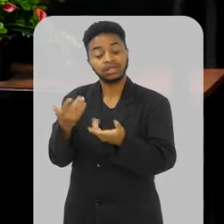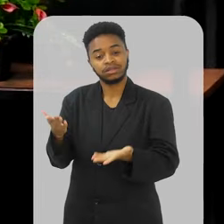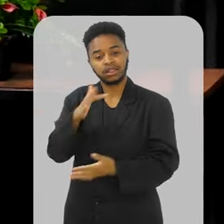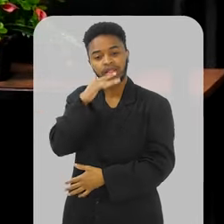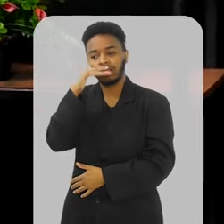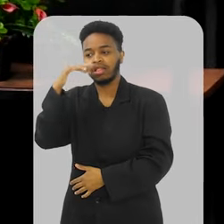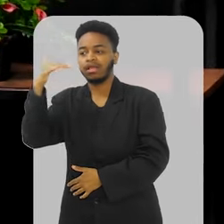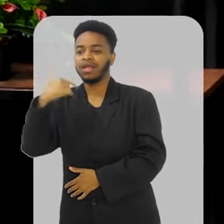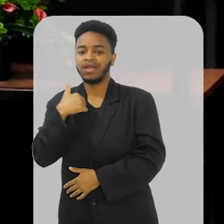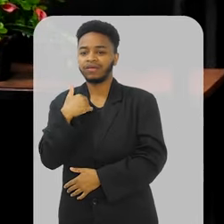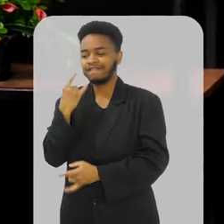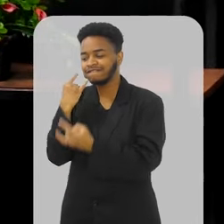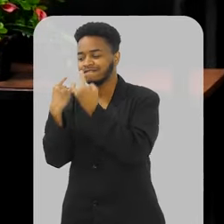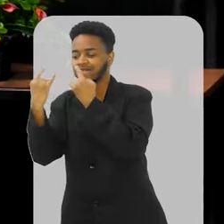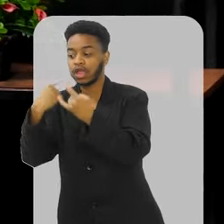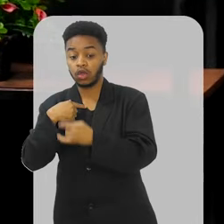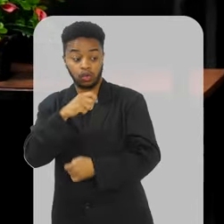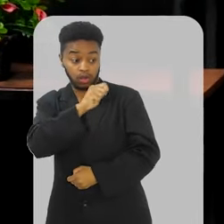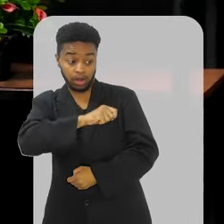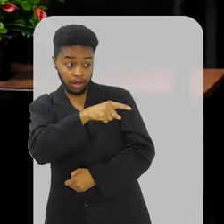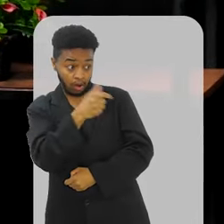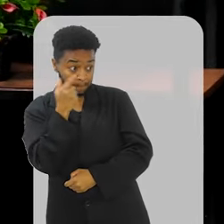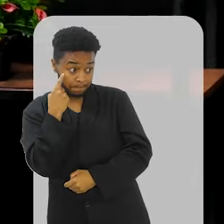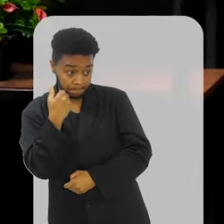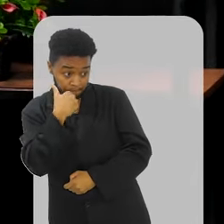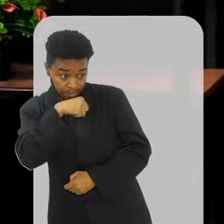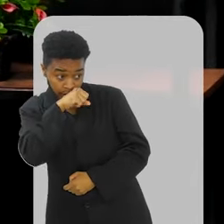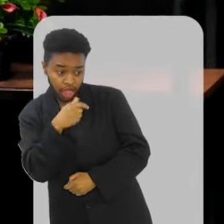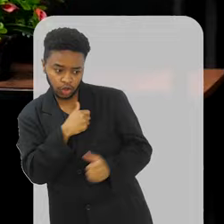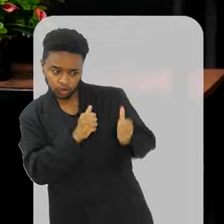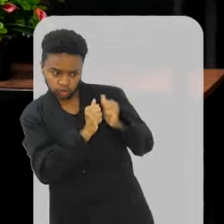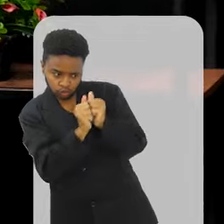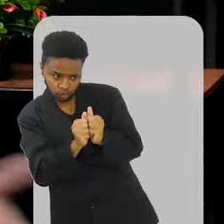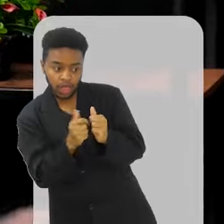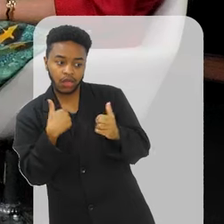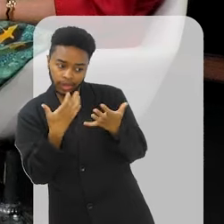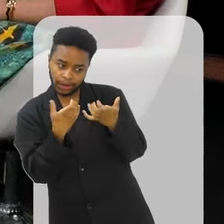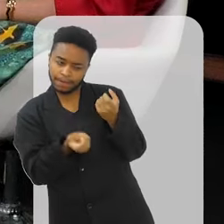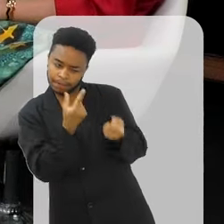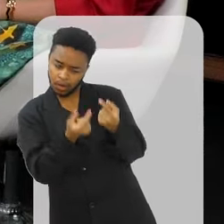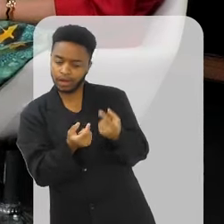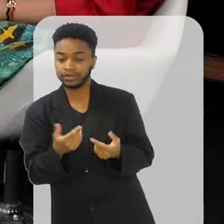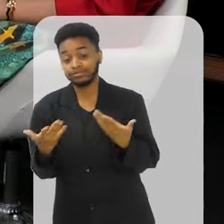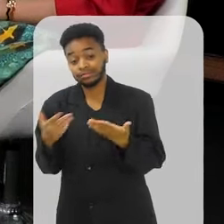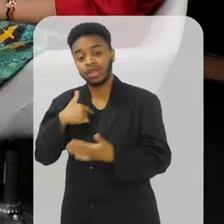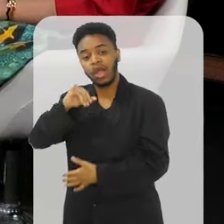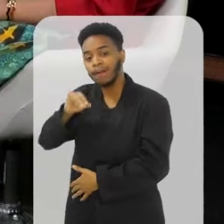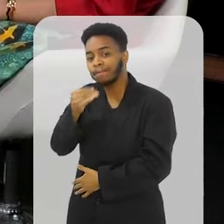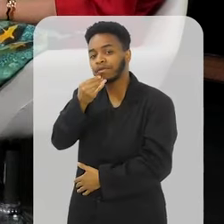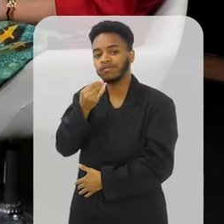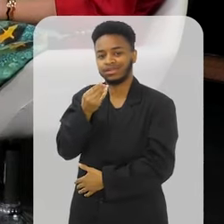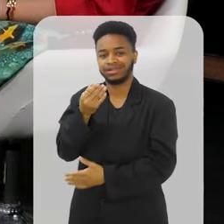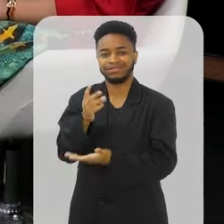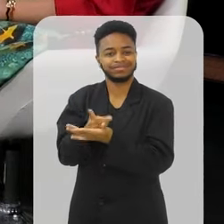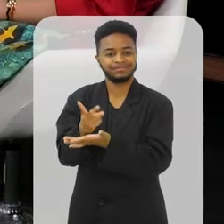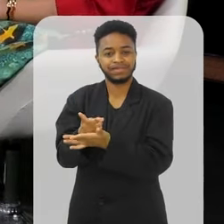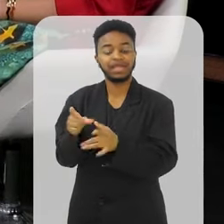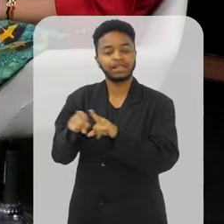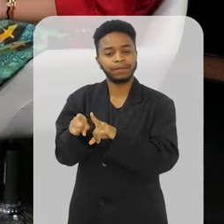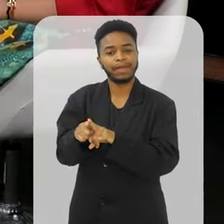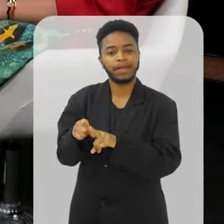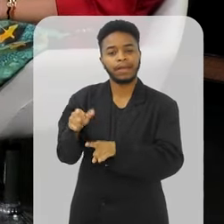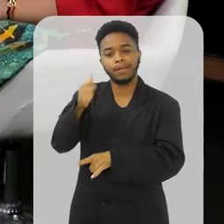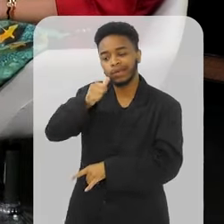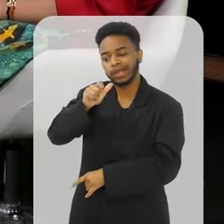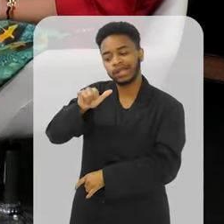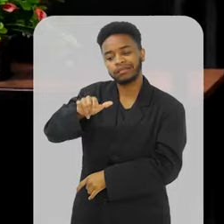igreja então Eu puxava a roupa da minha mãe dizia ó eu vim contigo eu quero pipoca era oportunidade né então e as velhinhas